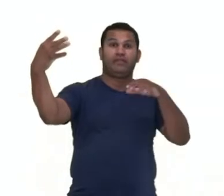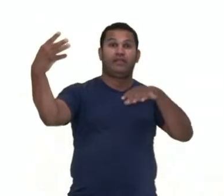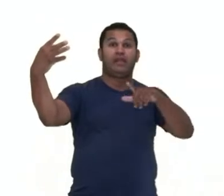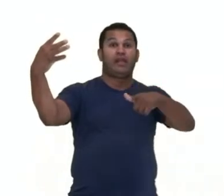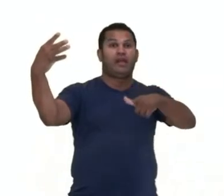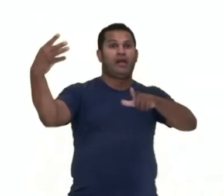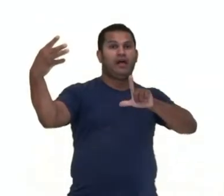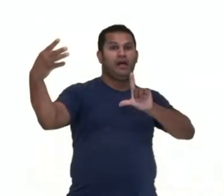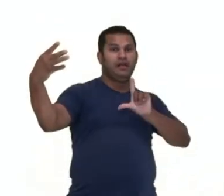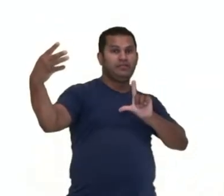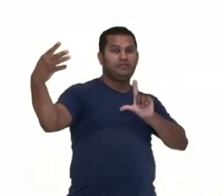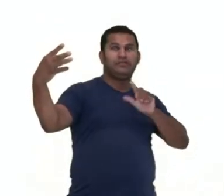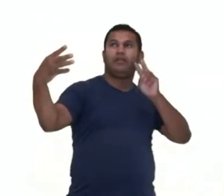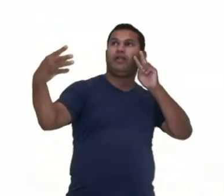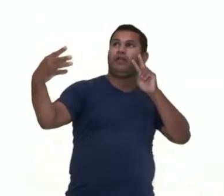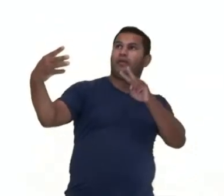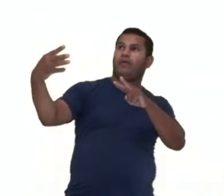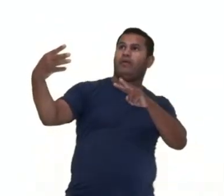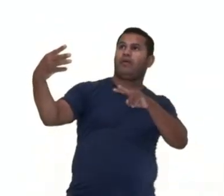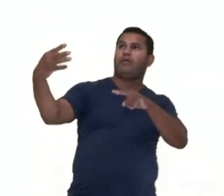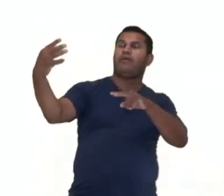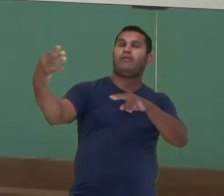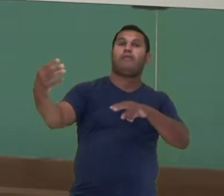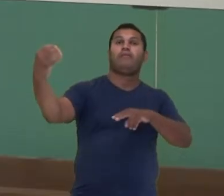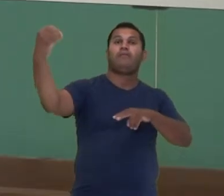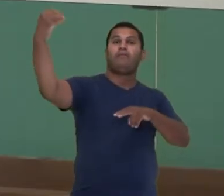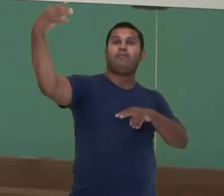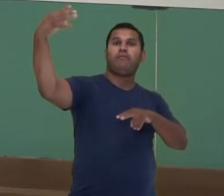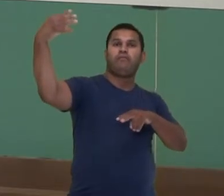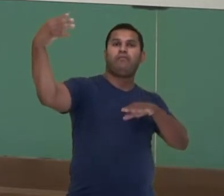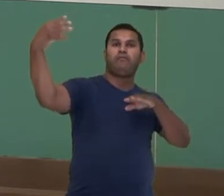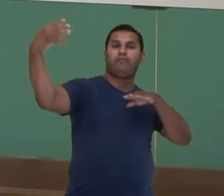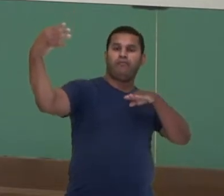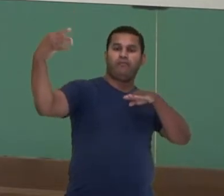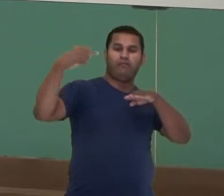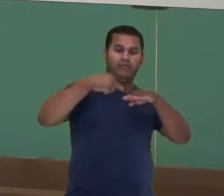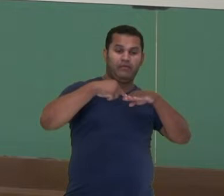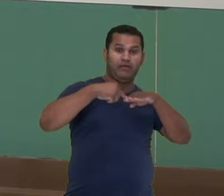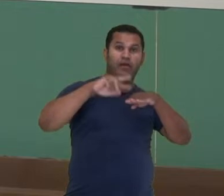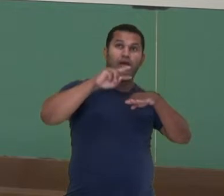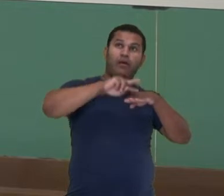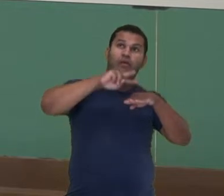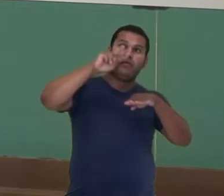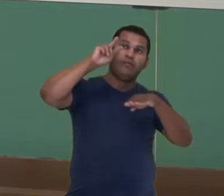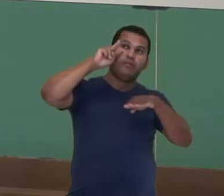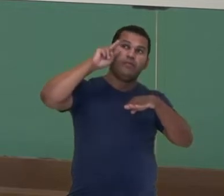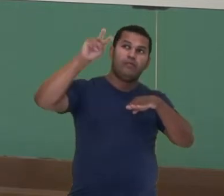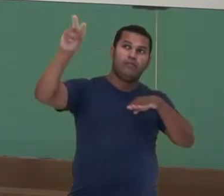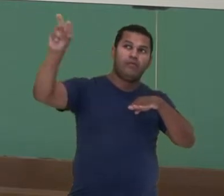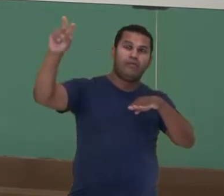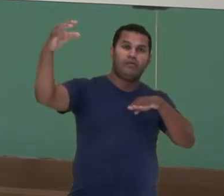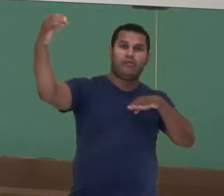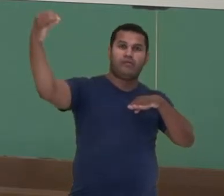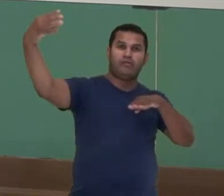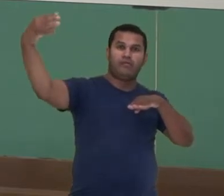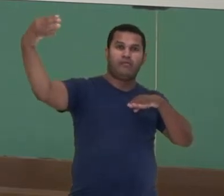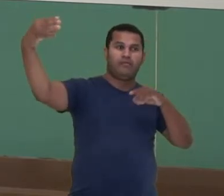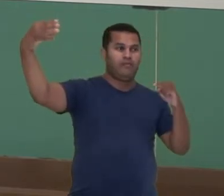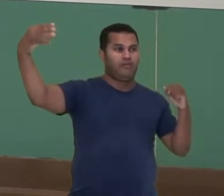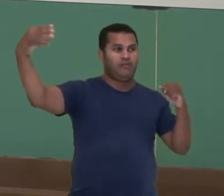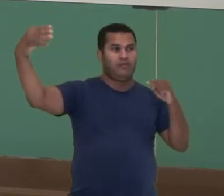nessa distância? Veja que louco, ó. Então eu vou aplicar minhas funções horárias